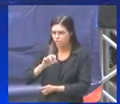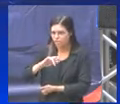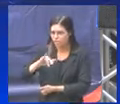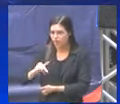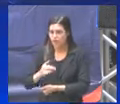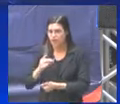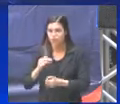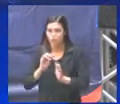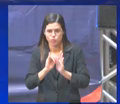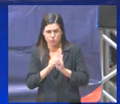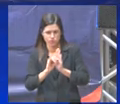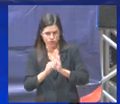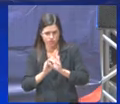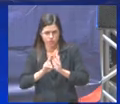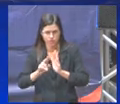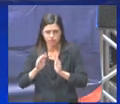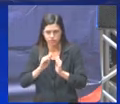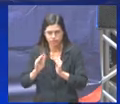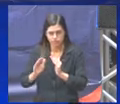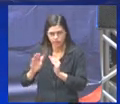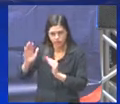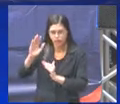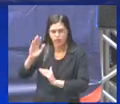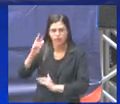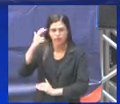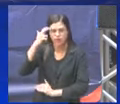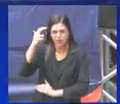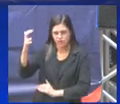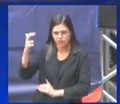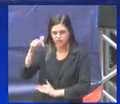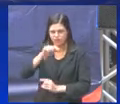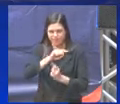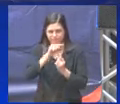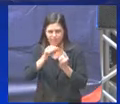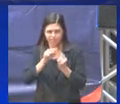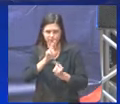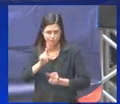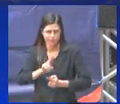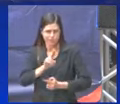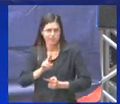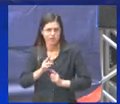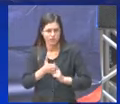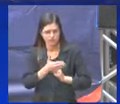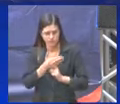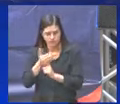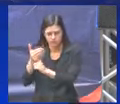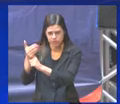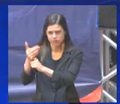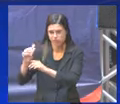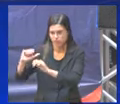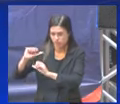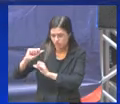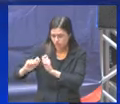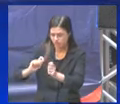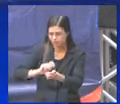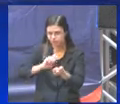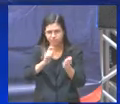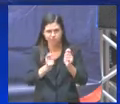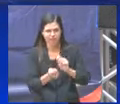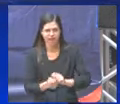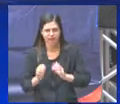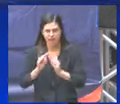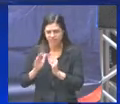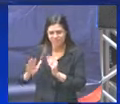Inteligente, que tinha por objetivo usar a tecnologia para transformar as